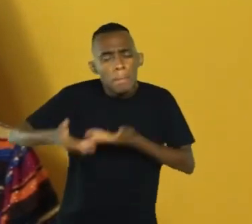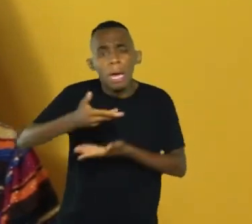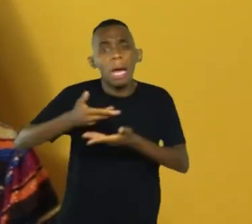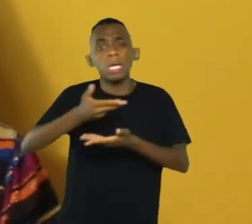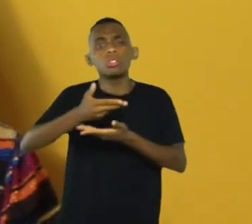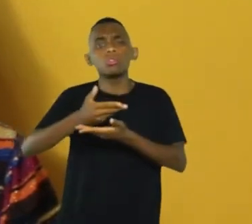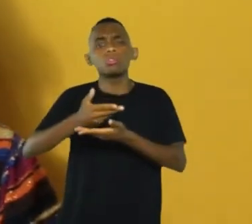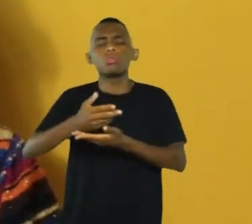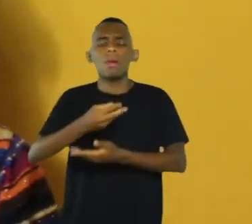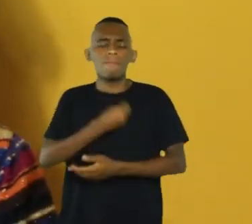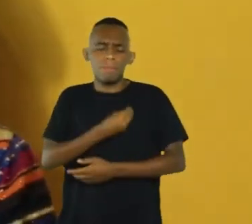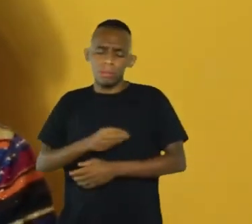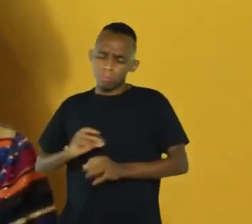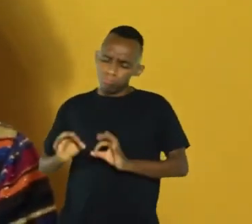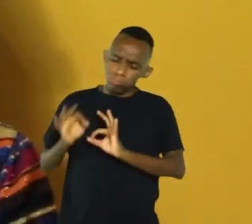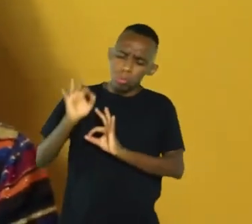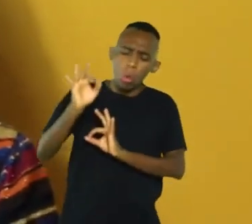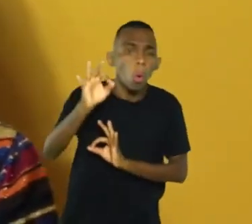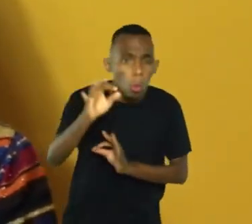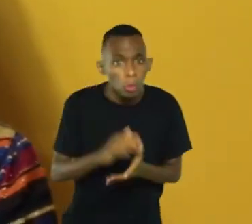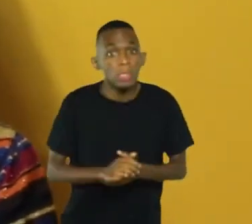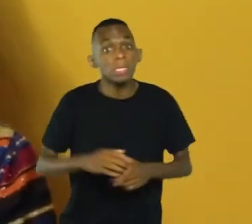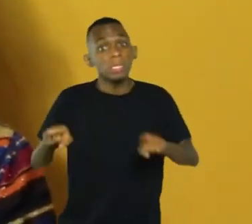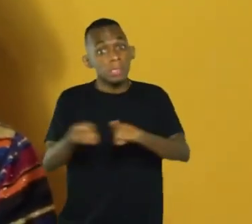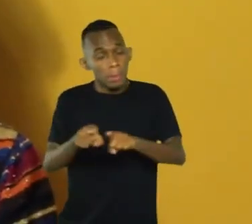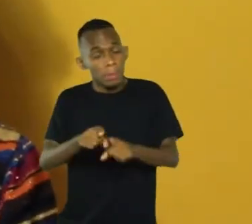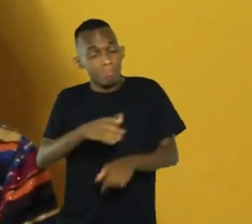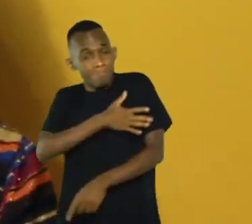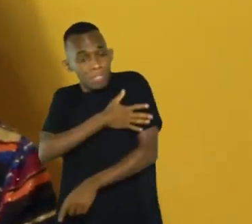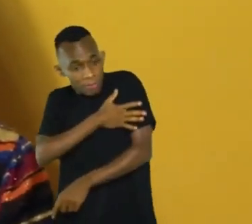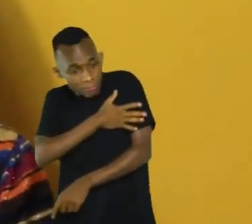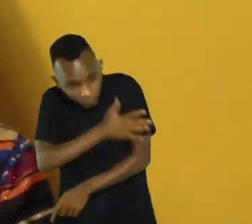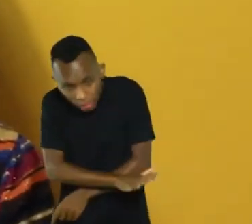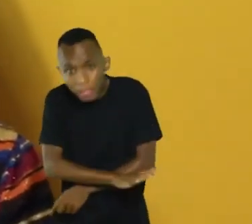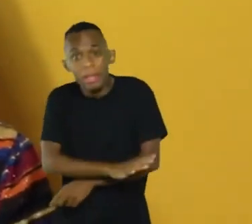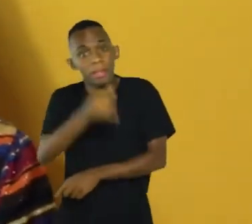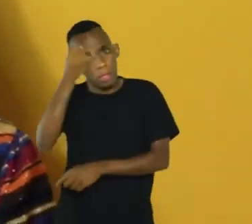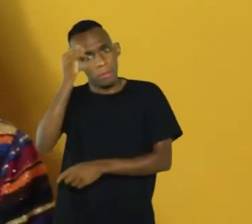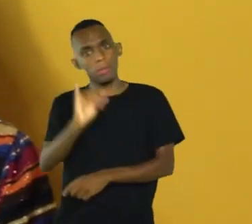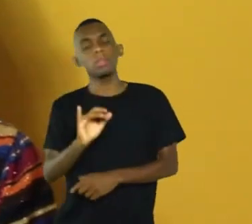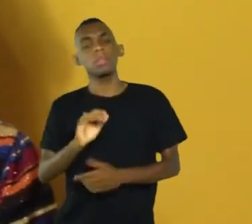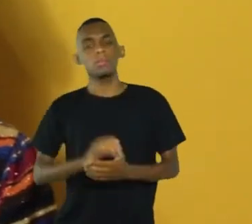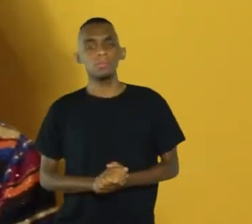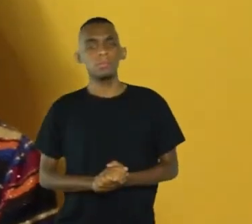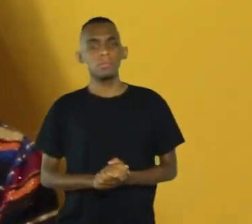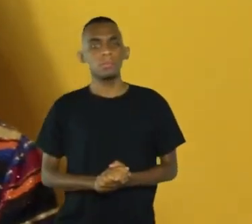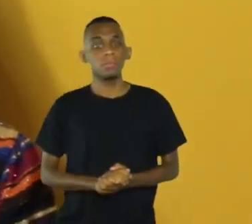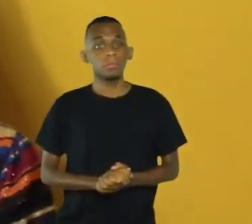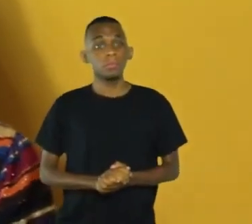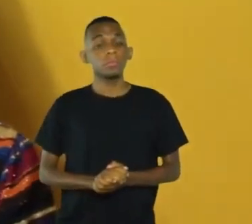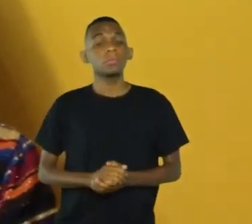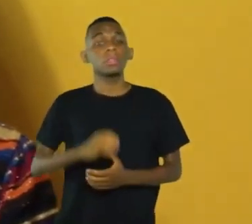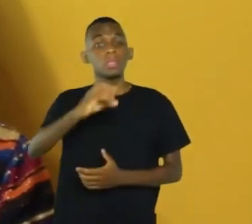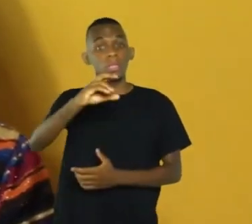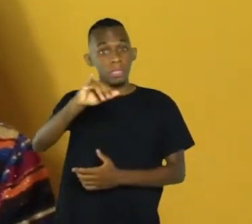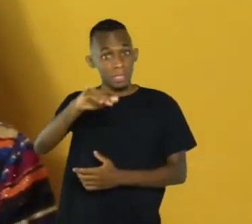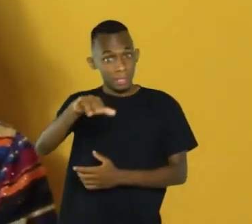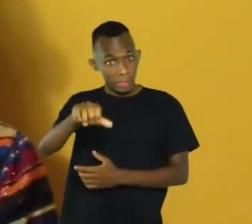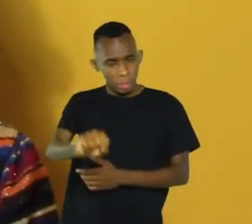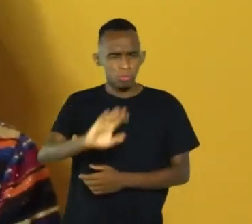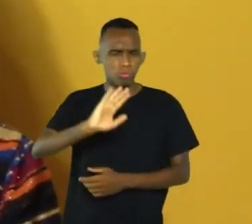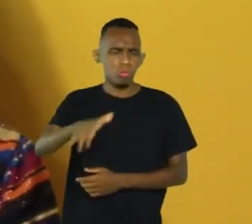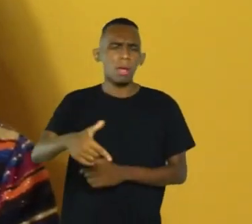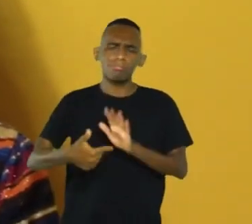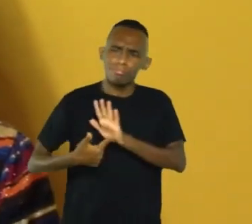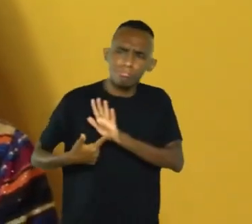vozes brasileiras a combater o preconceito etário. Nós vamos falar sobre isso aqui também. A Cris já publicou 8 livros: